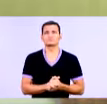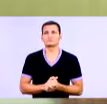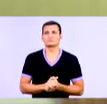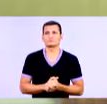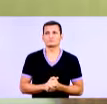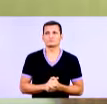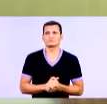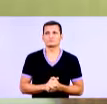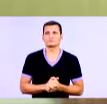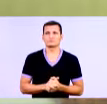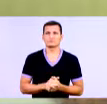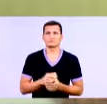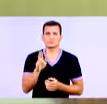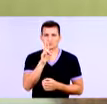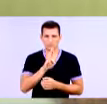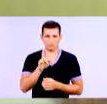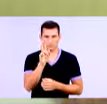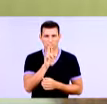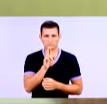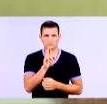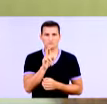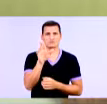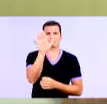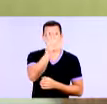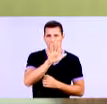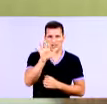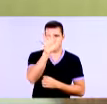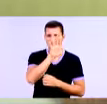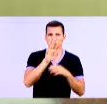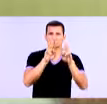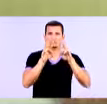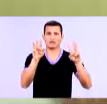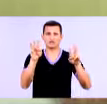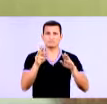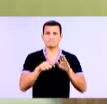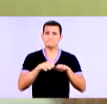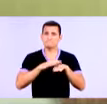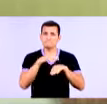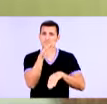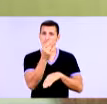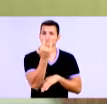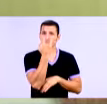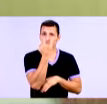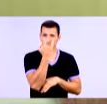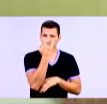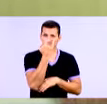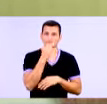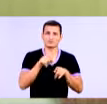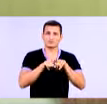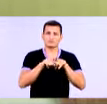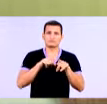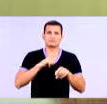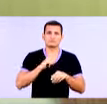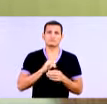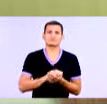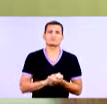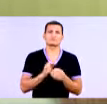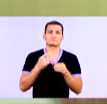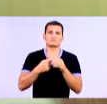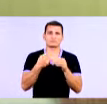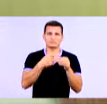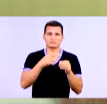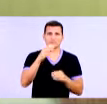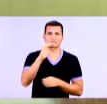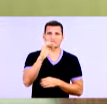que o uso da imagem no site é para ficar mais atrativo, né? Então também nós temos aqui de Colorado, que ele